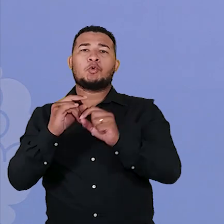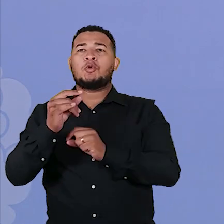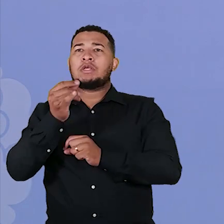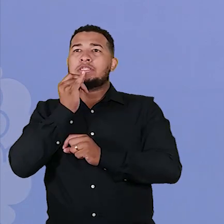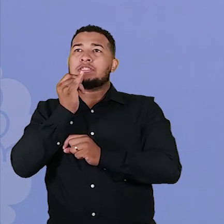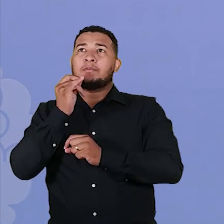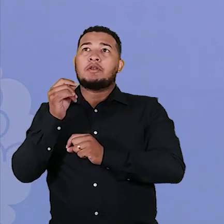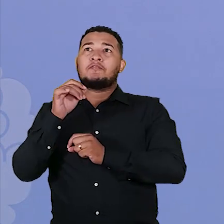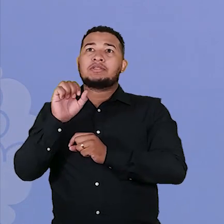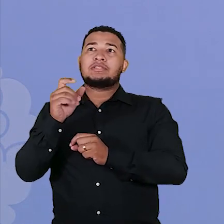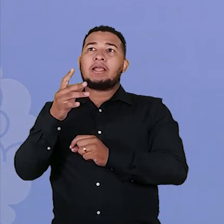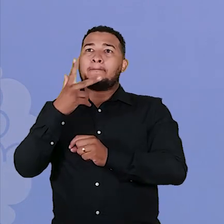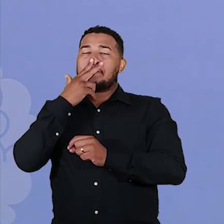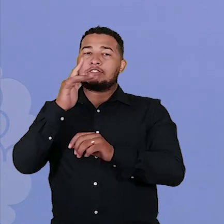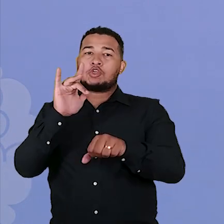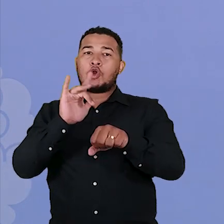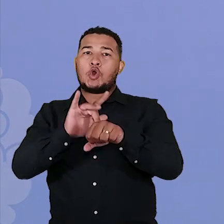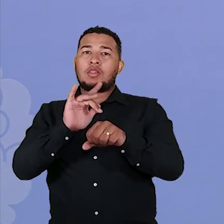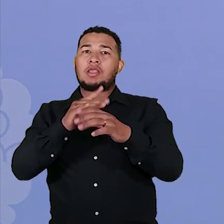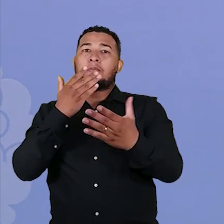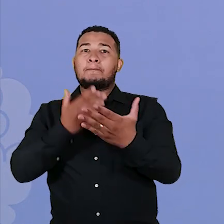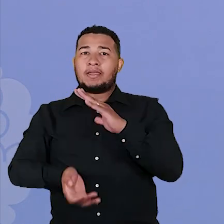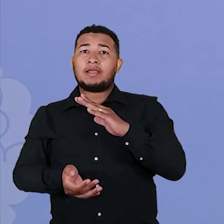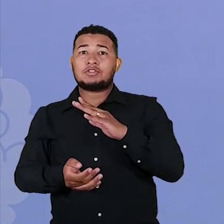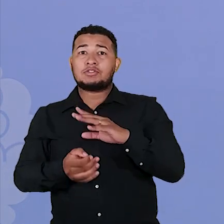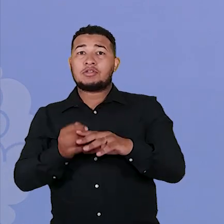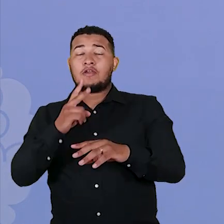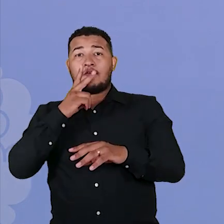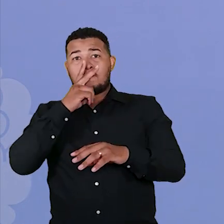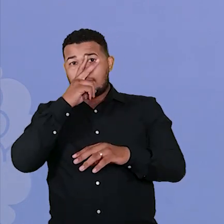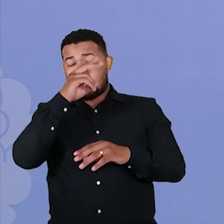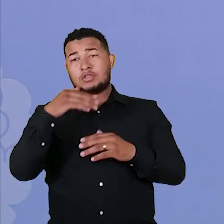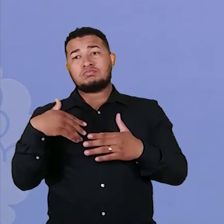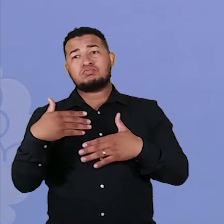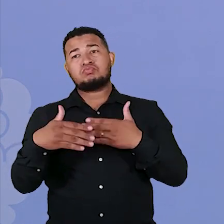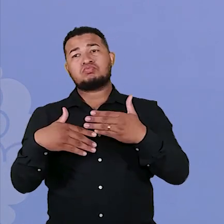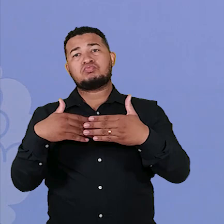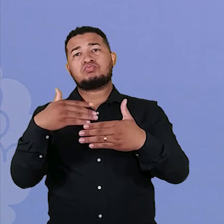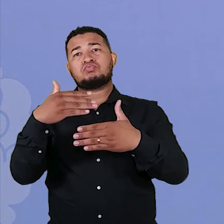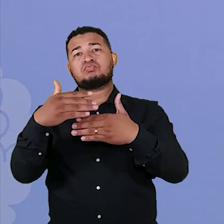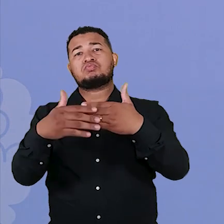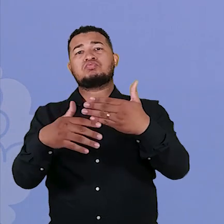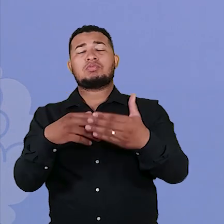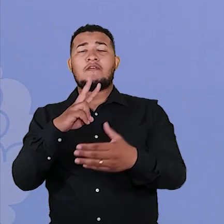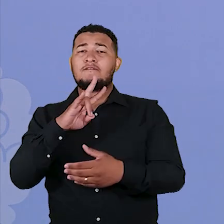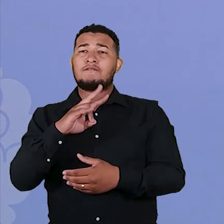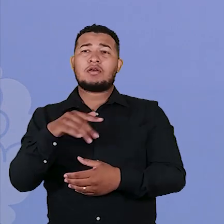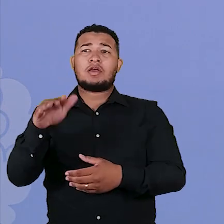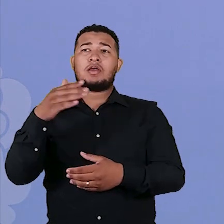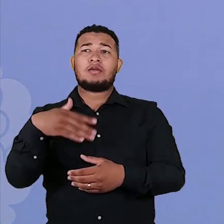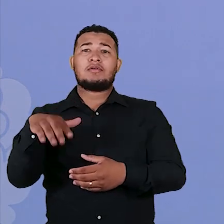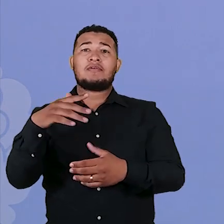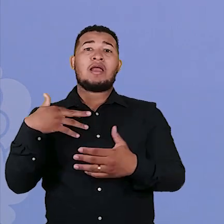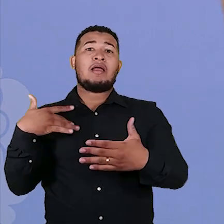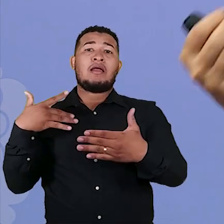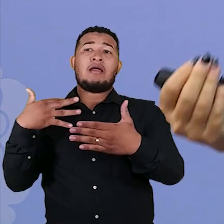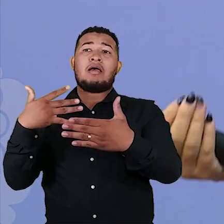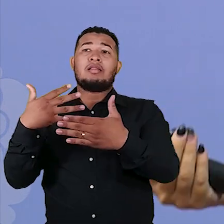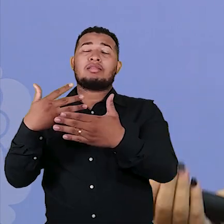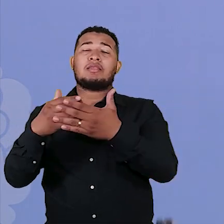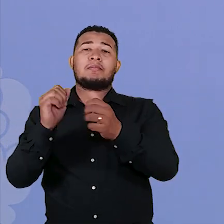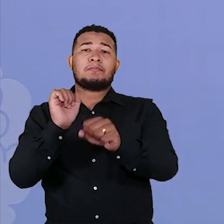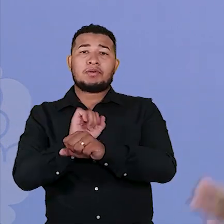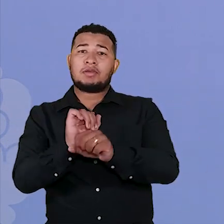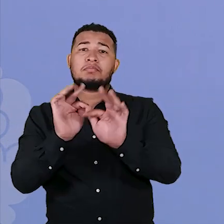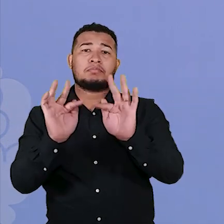a parte do mês que você perde o contato com o objeto a força vai continuando e esse objeto vai indo até